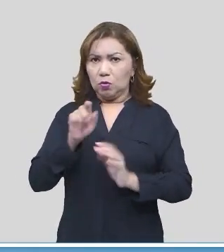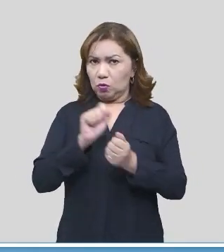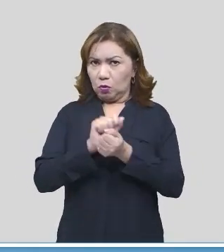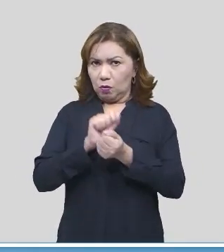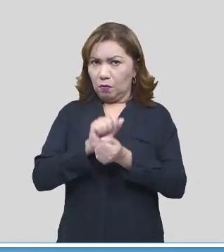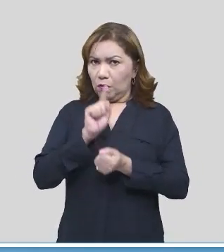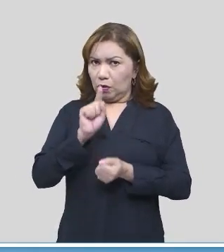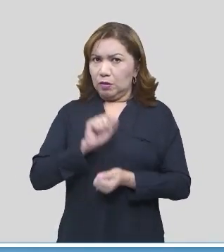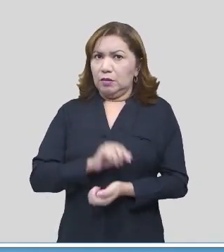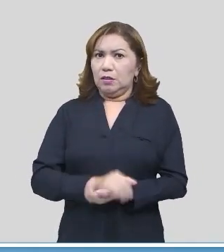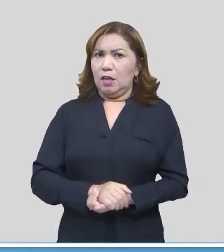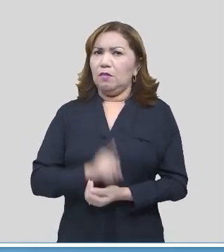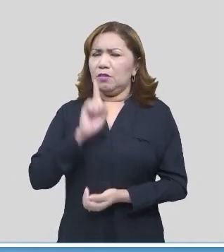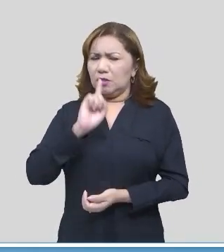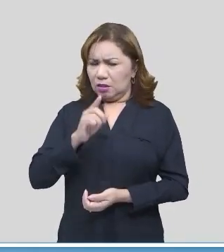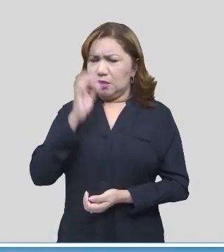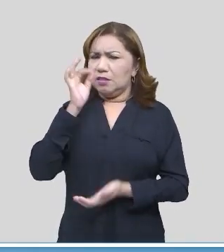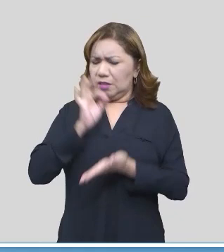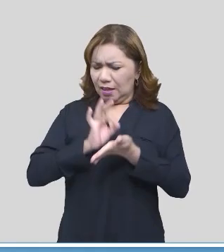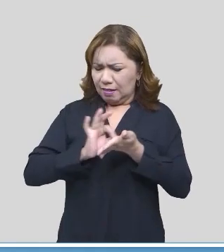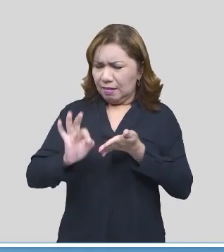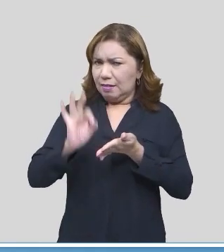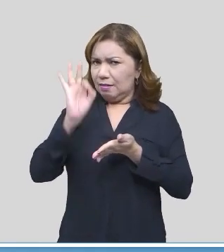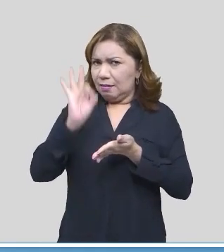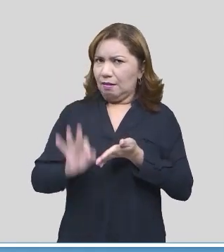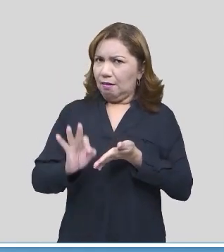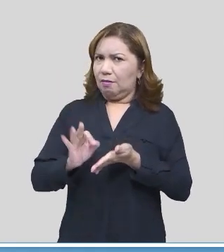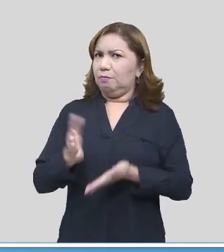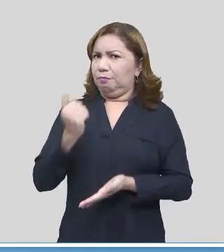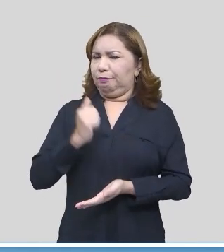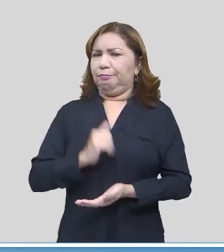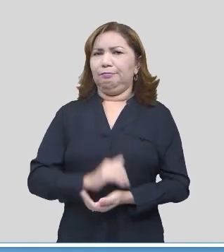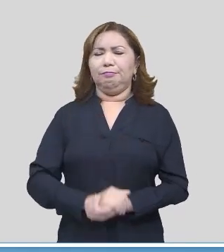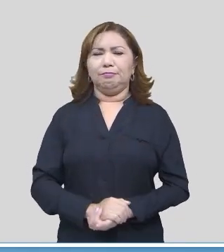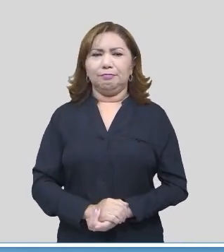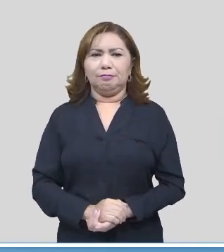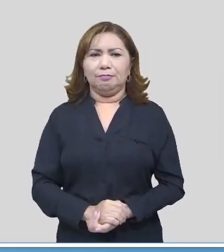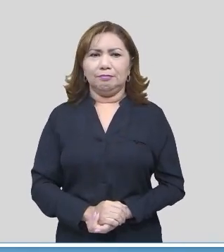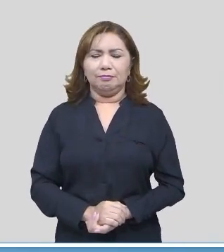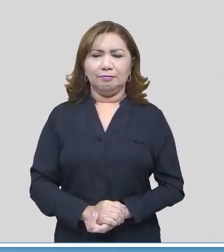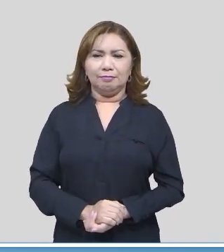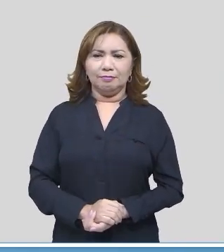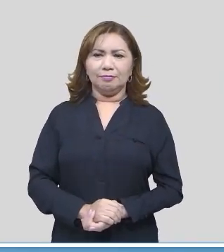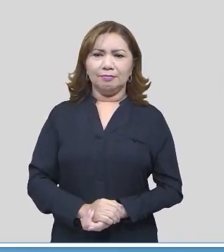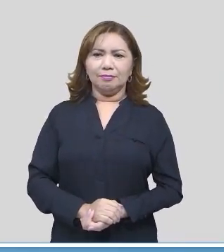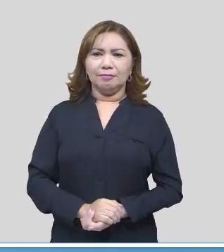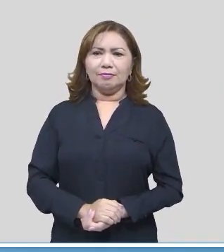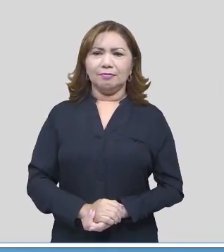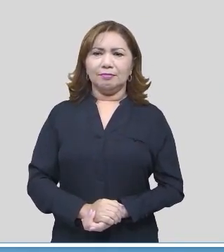certeza vocês acertaram. Vamos? Vem comigo, crianças.